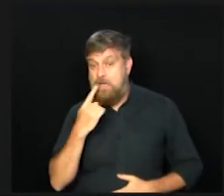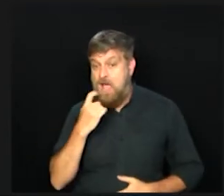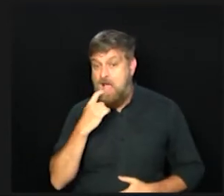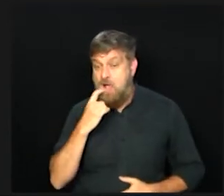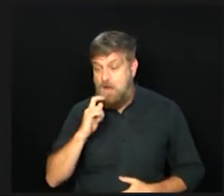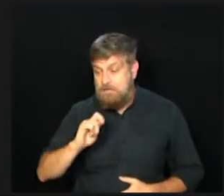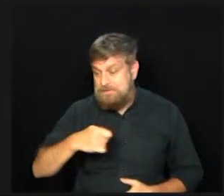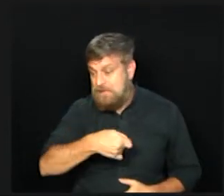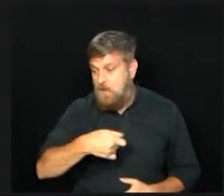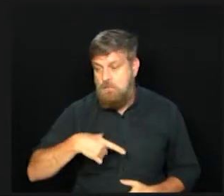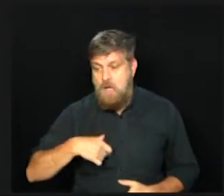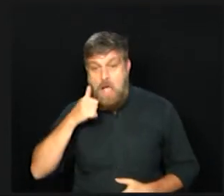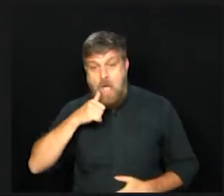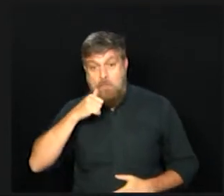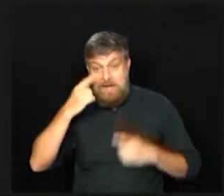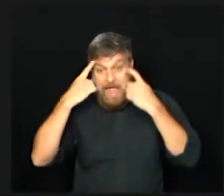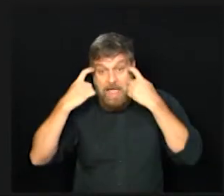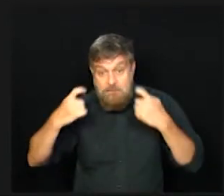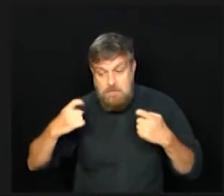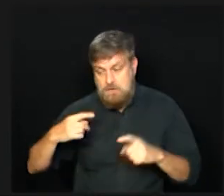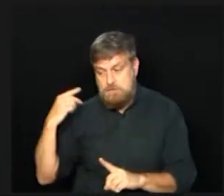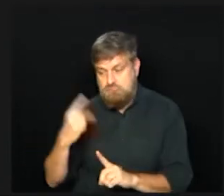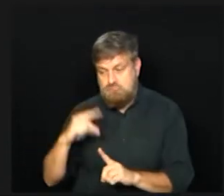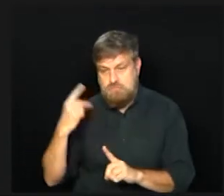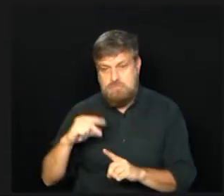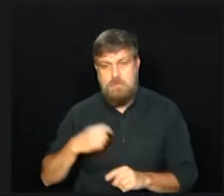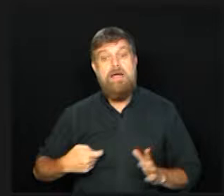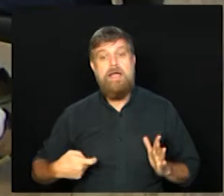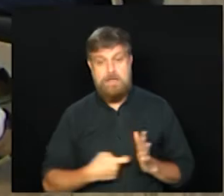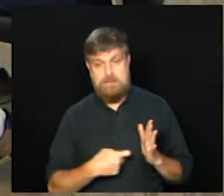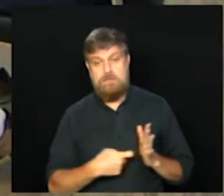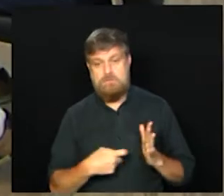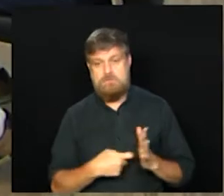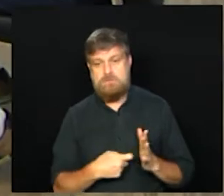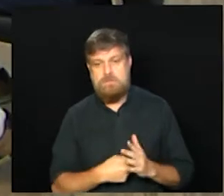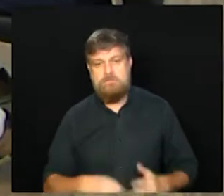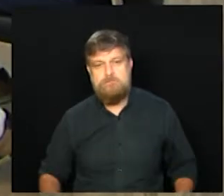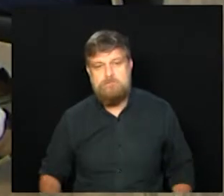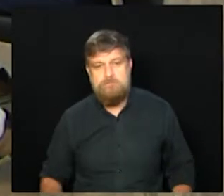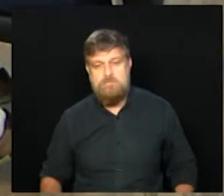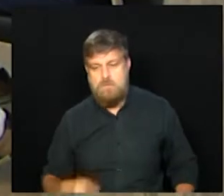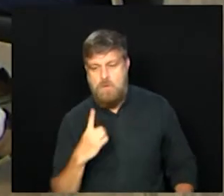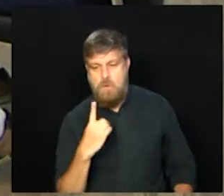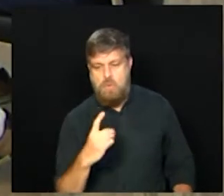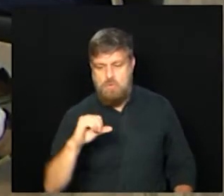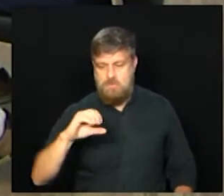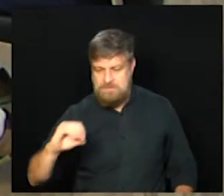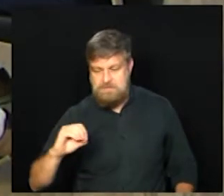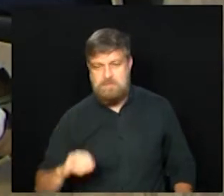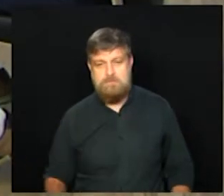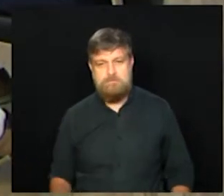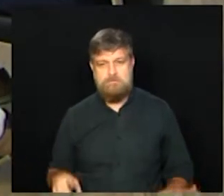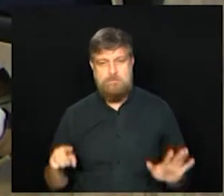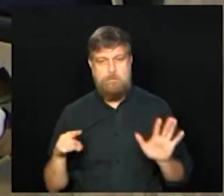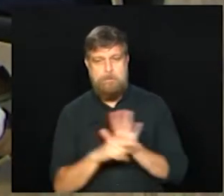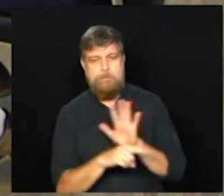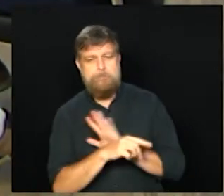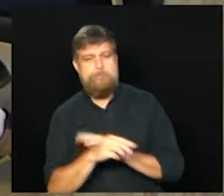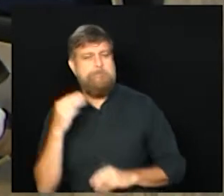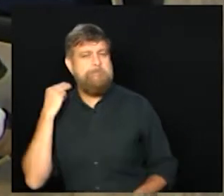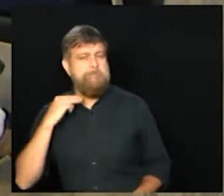está sofrendo violência doméstica e vai denunciar. 190. Mariana, a Lei Maria da Penha já remete à